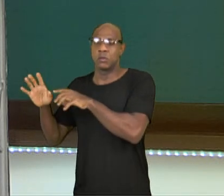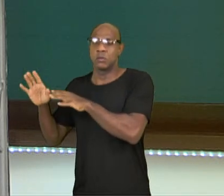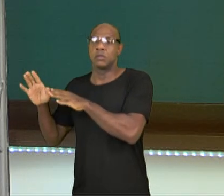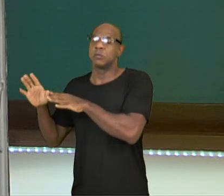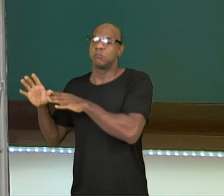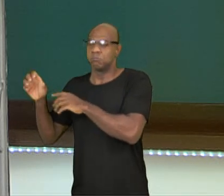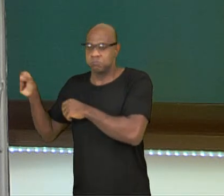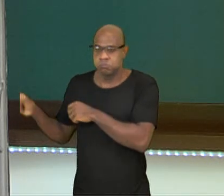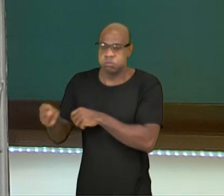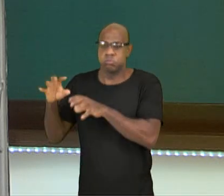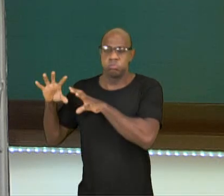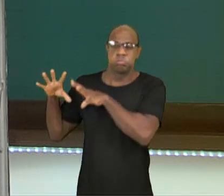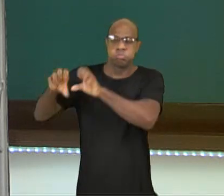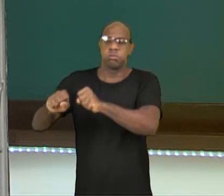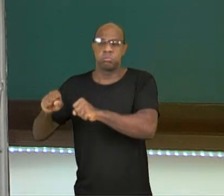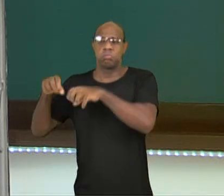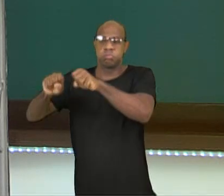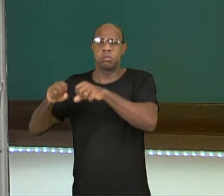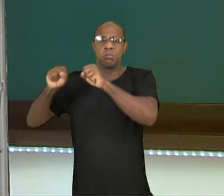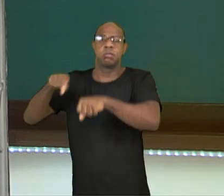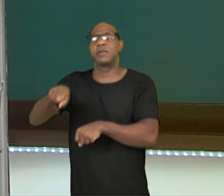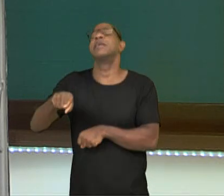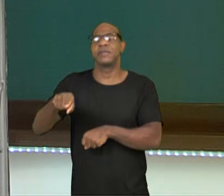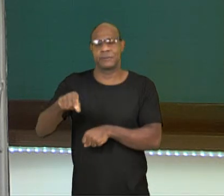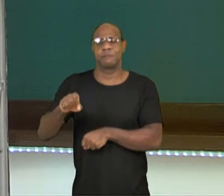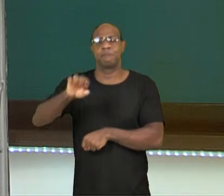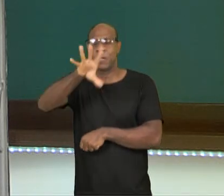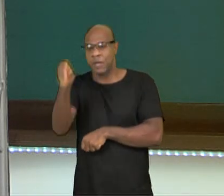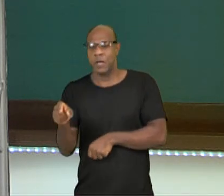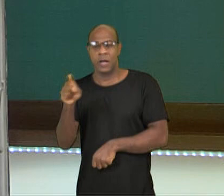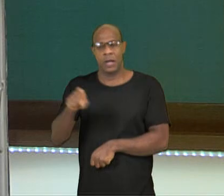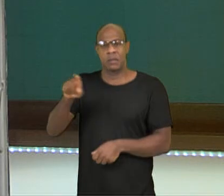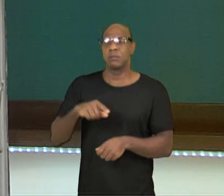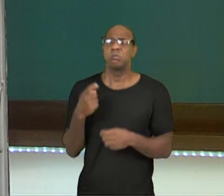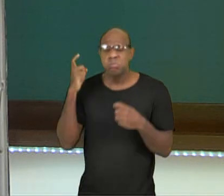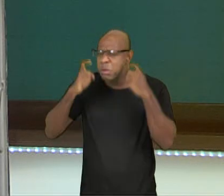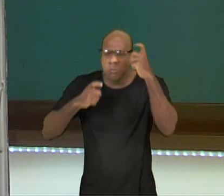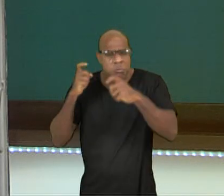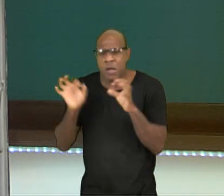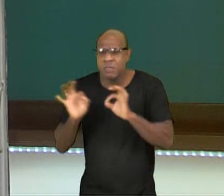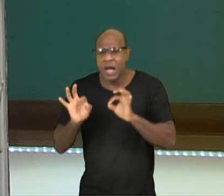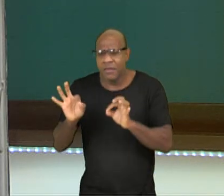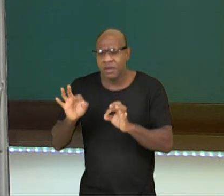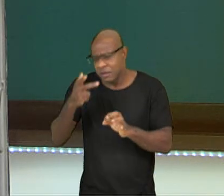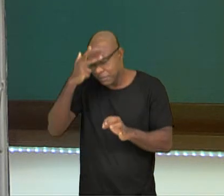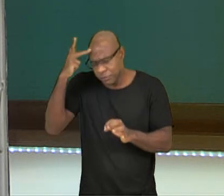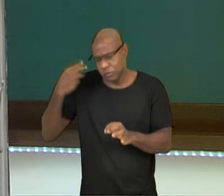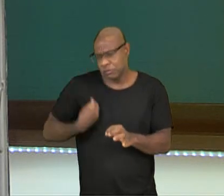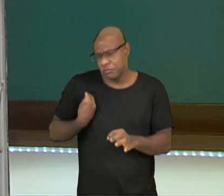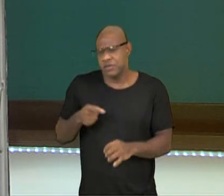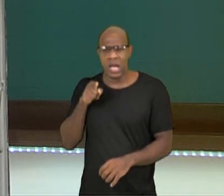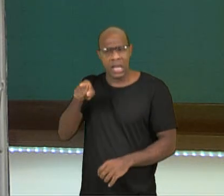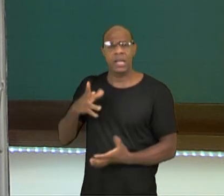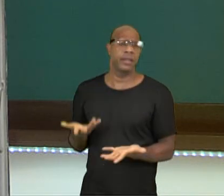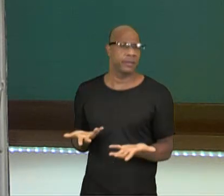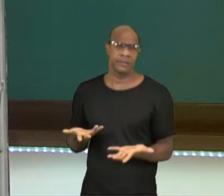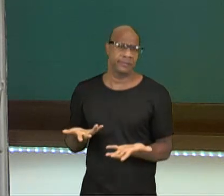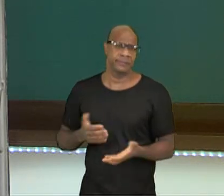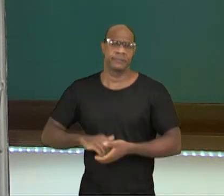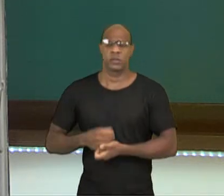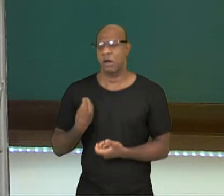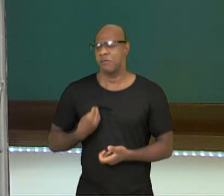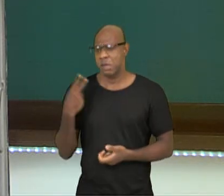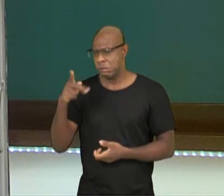europeus entraram, tomaram posse do território e não se preocuparam com os africanos, e sim com a renda deles